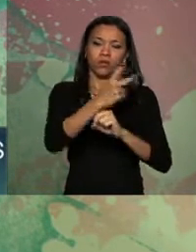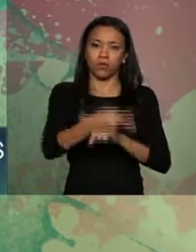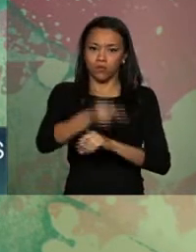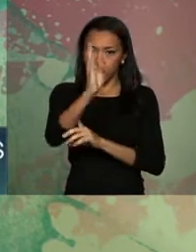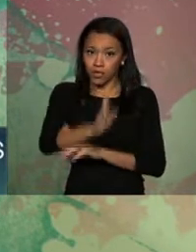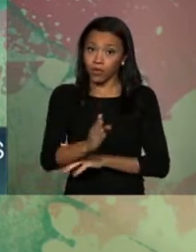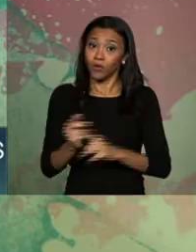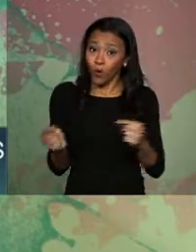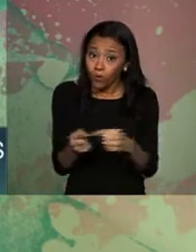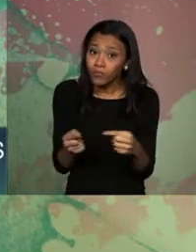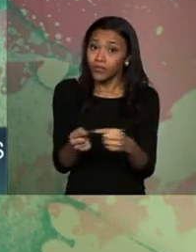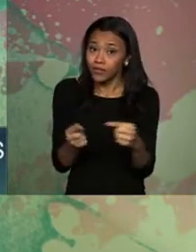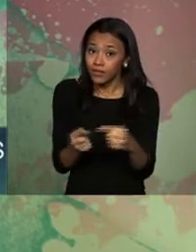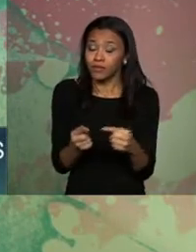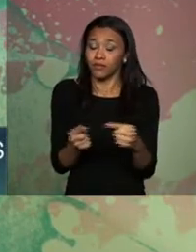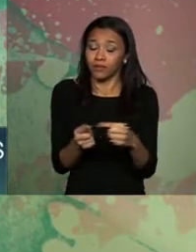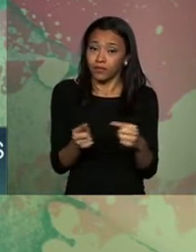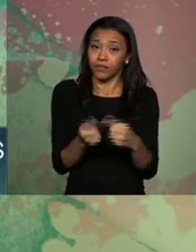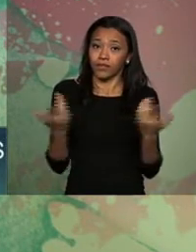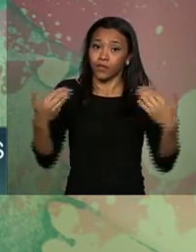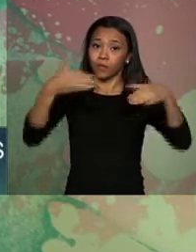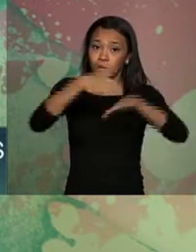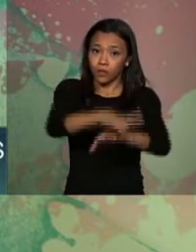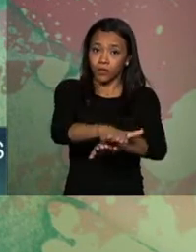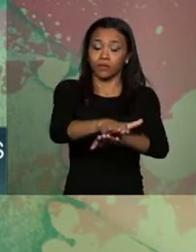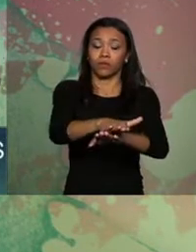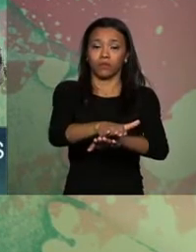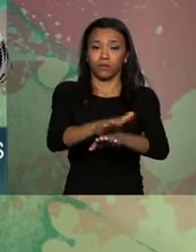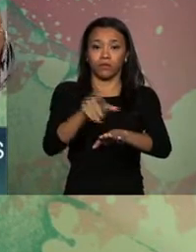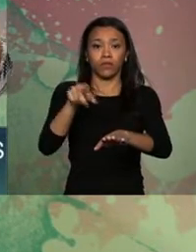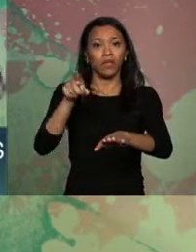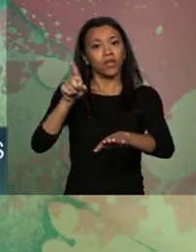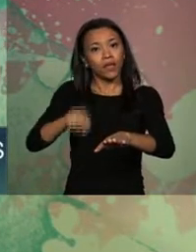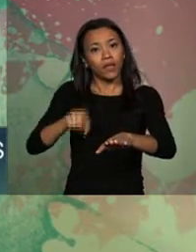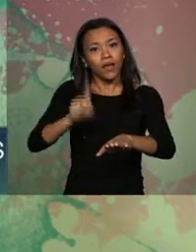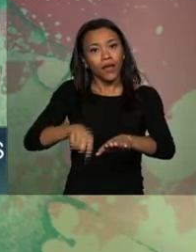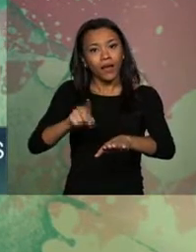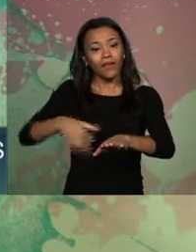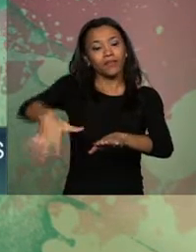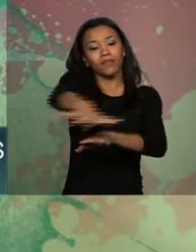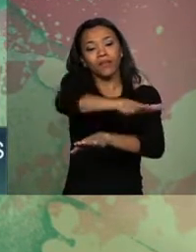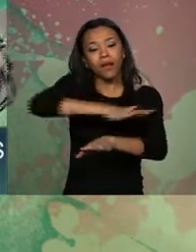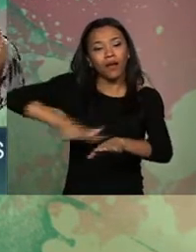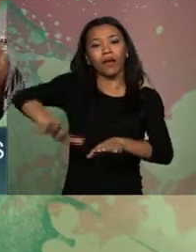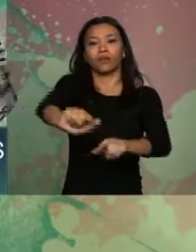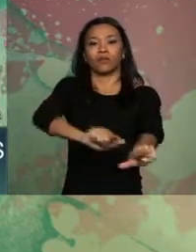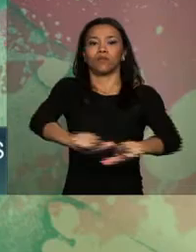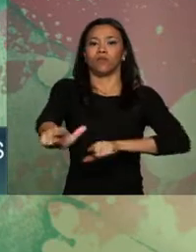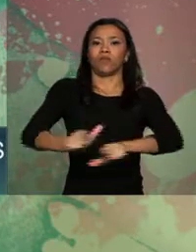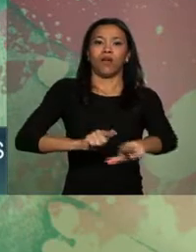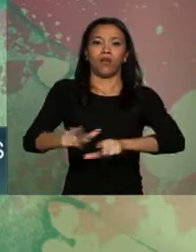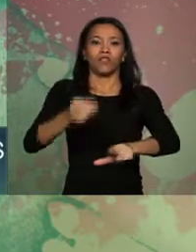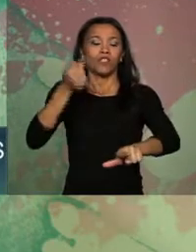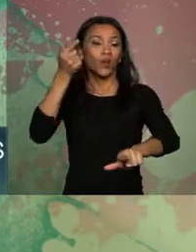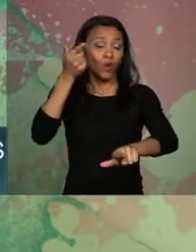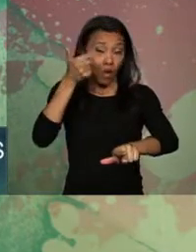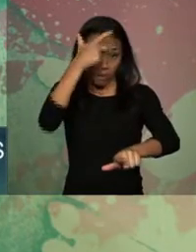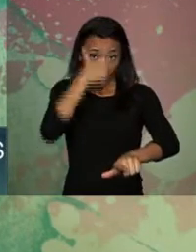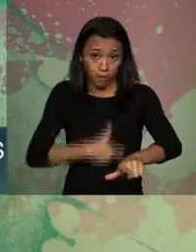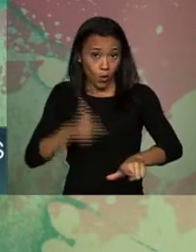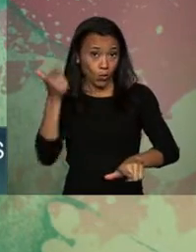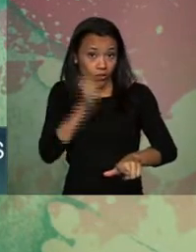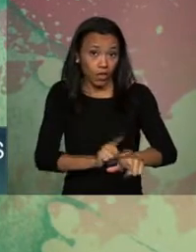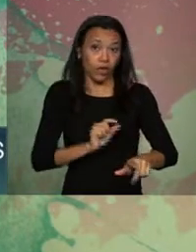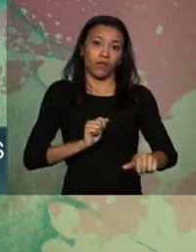Ela combina a inclusão que se faz no mundo do trabalho ao se obter um emprego